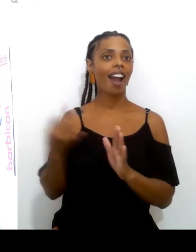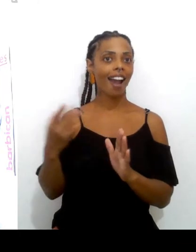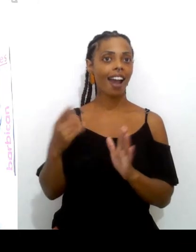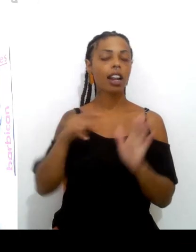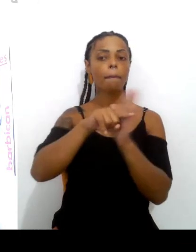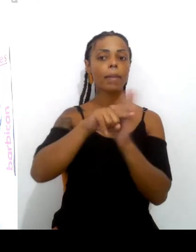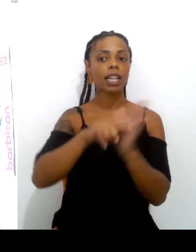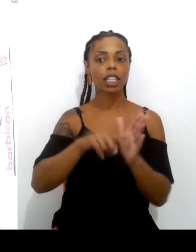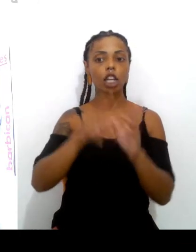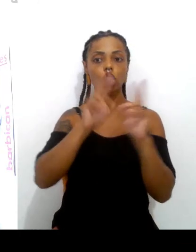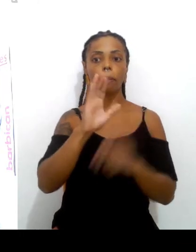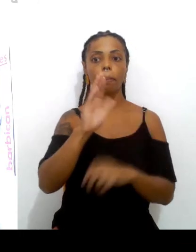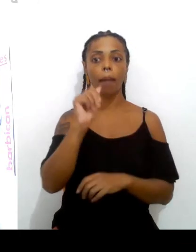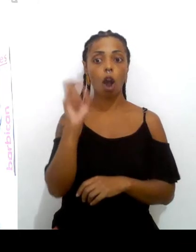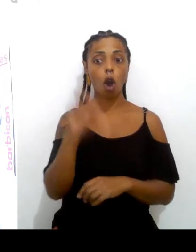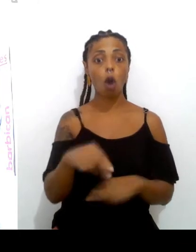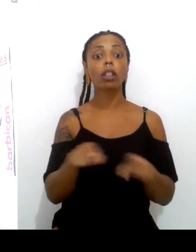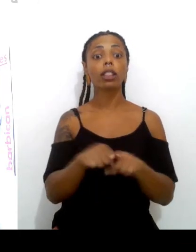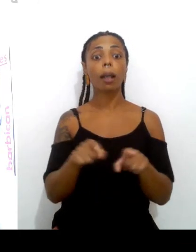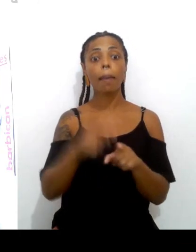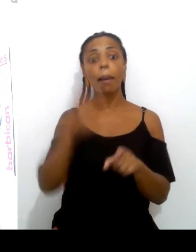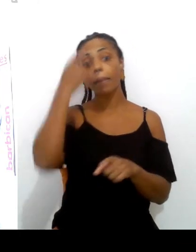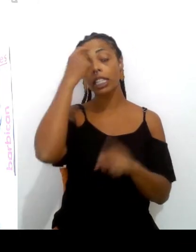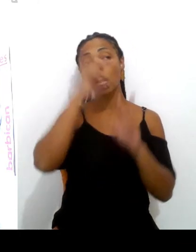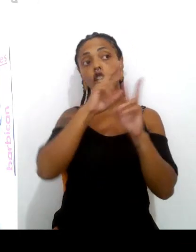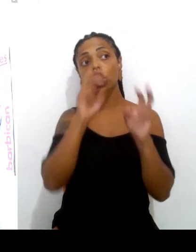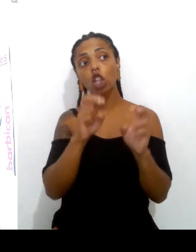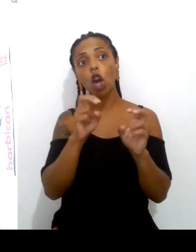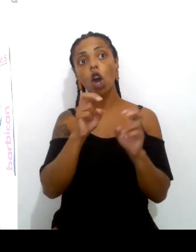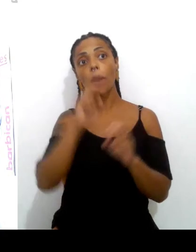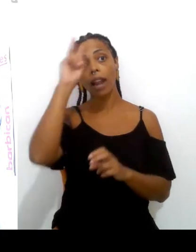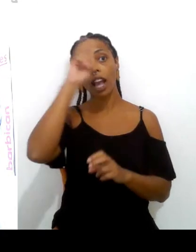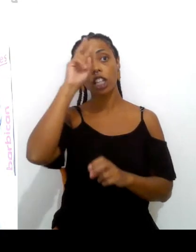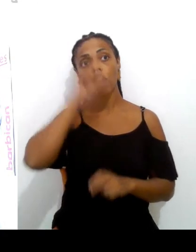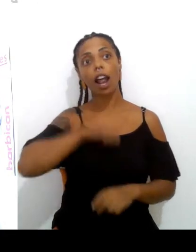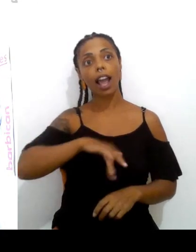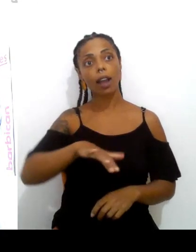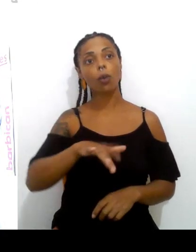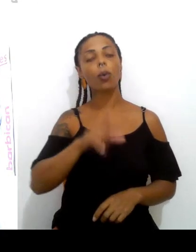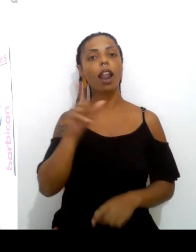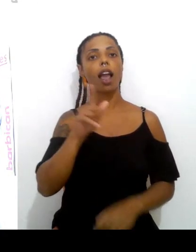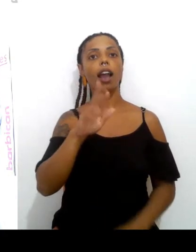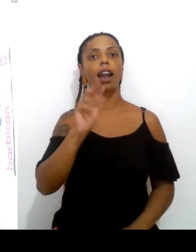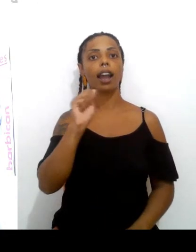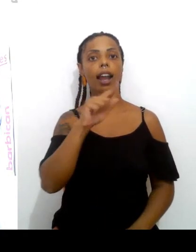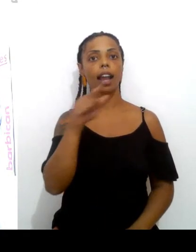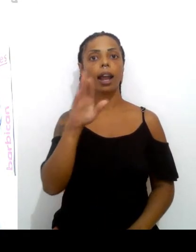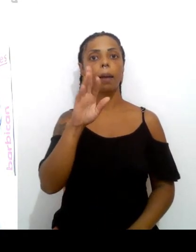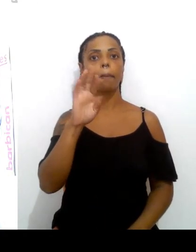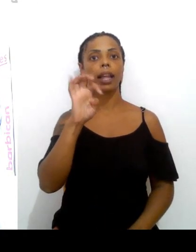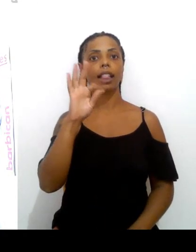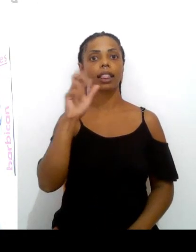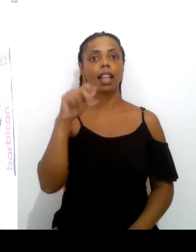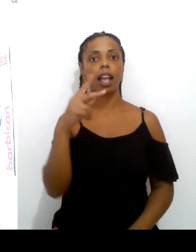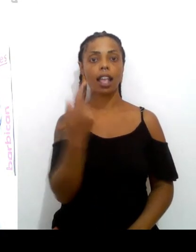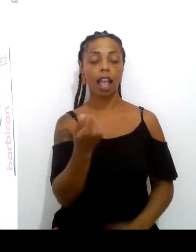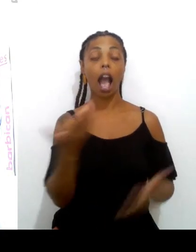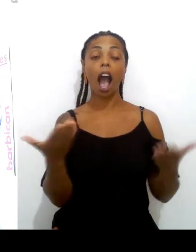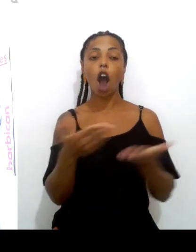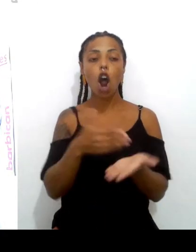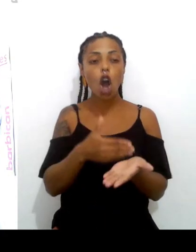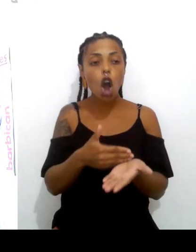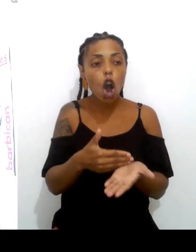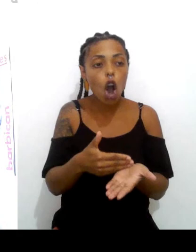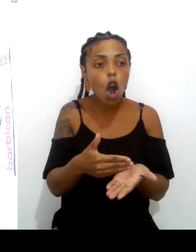bacon mas também pensando na história Clear da grã-bretanha tá começando agora a ser trazida à tona por